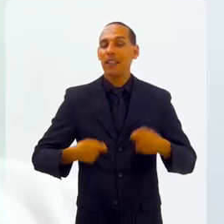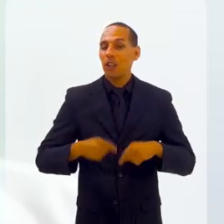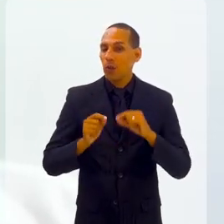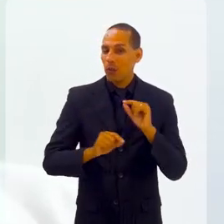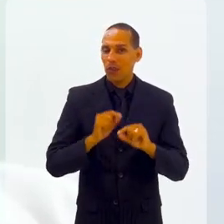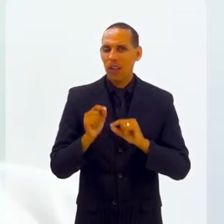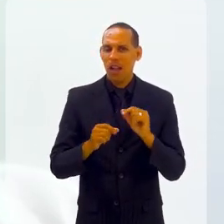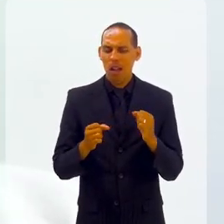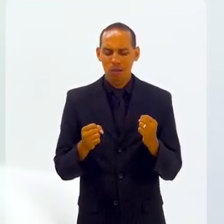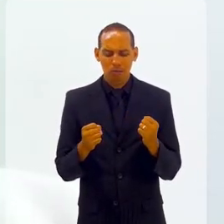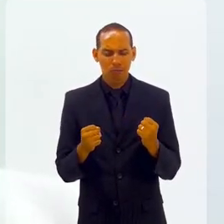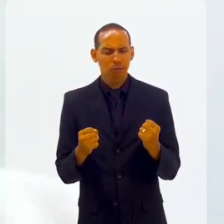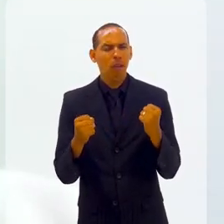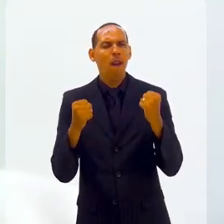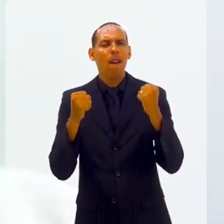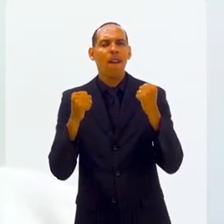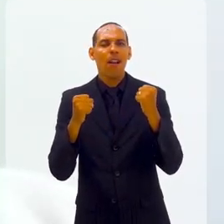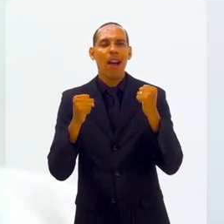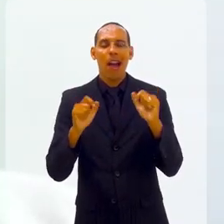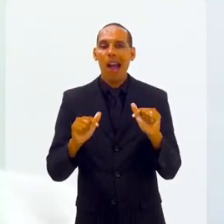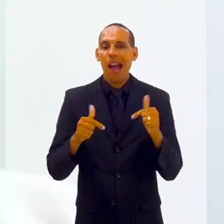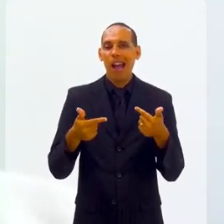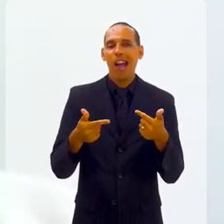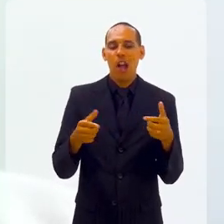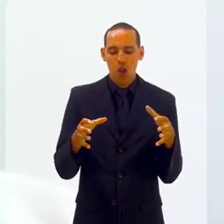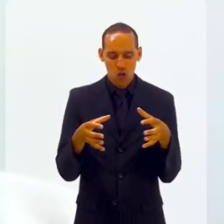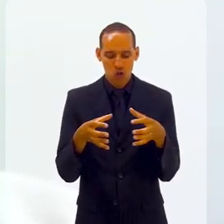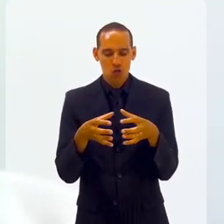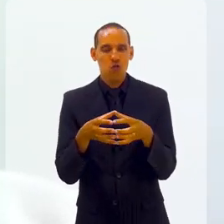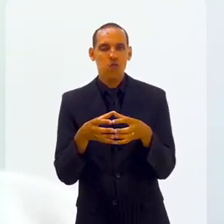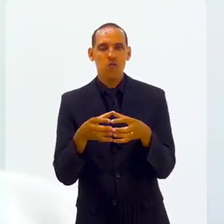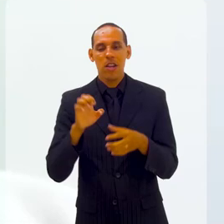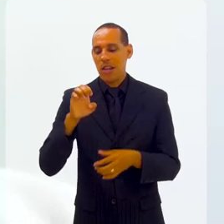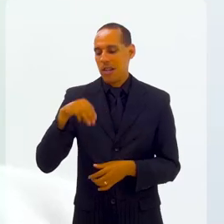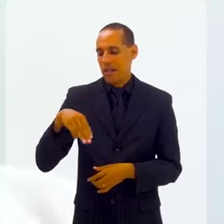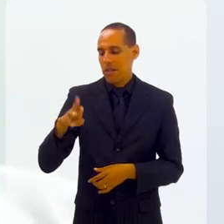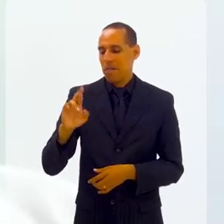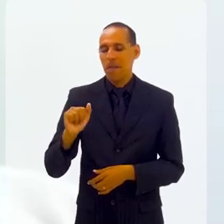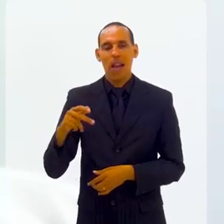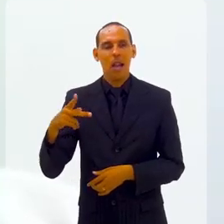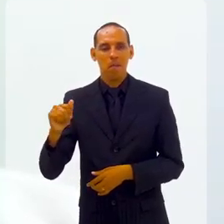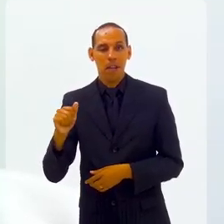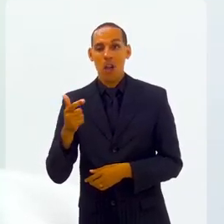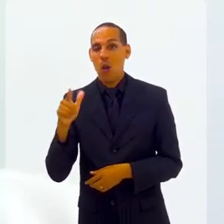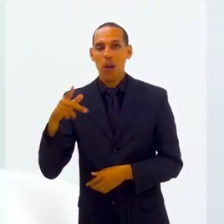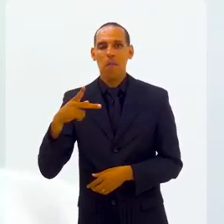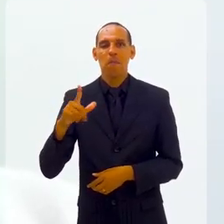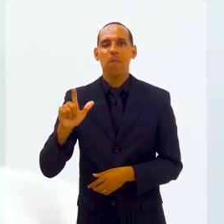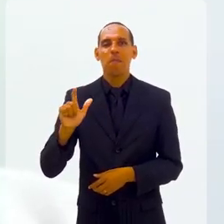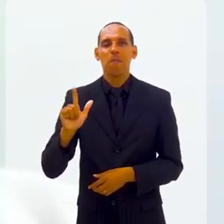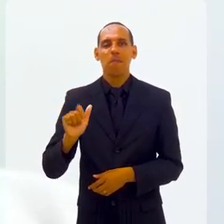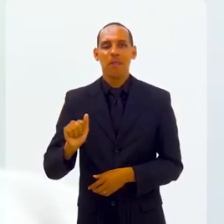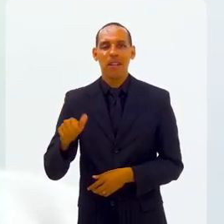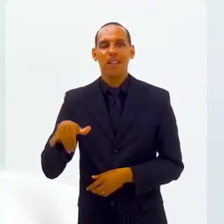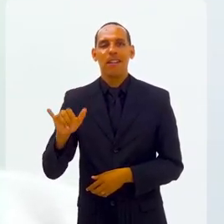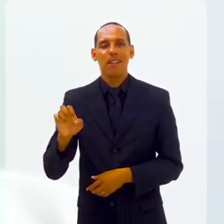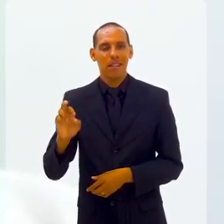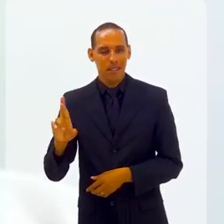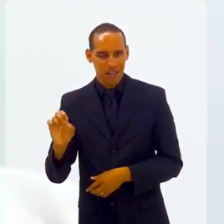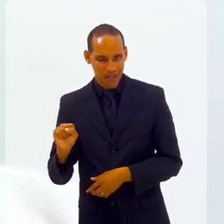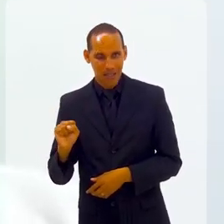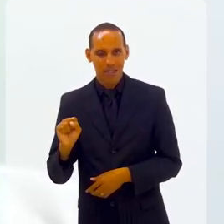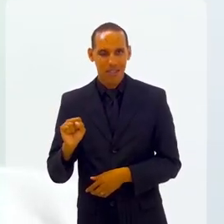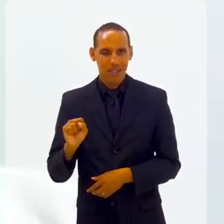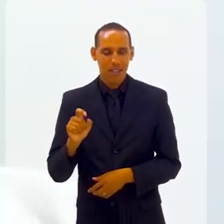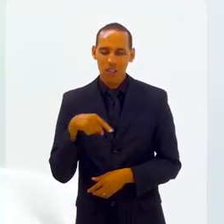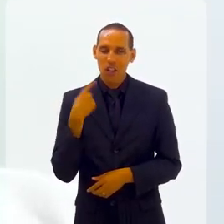precisa de novo né fortalecer essas ações em conjunto Embrapa e todos os Players que a gente já comentou